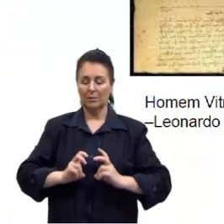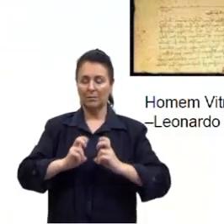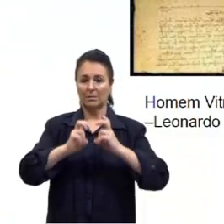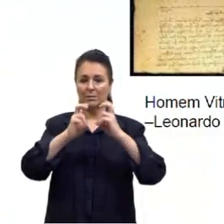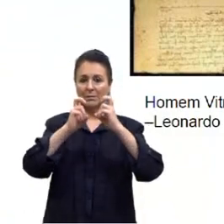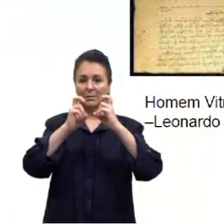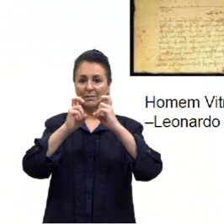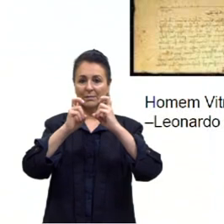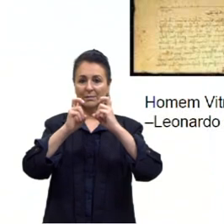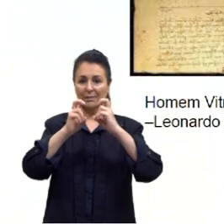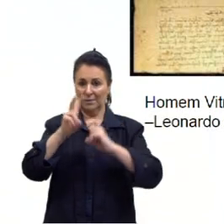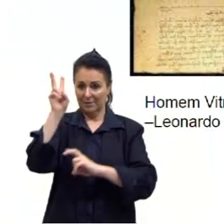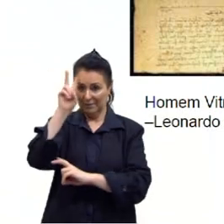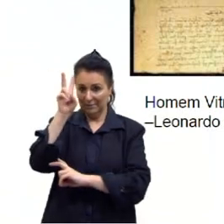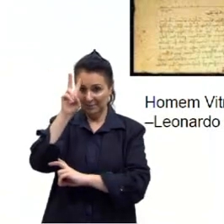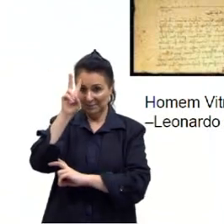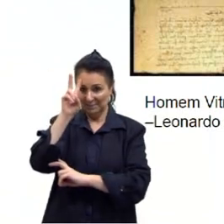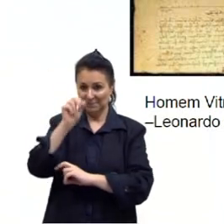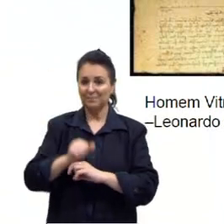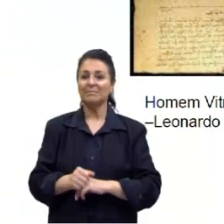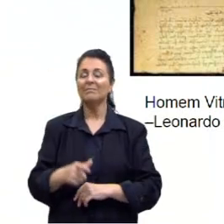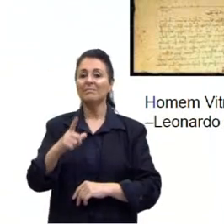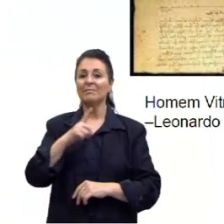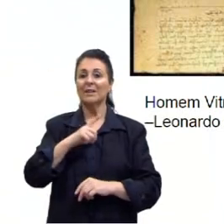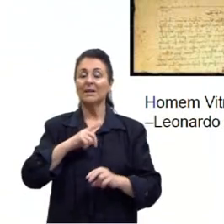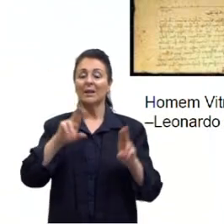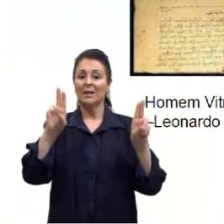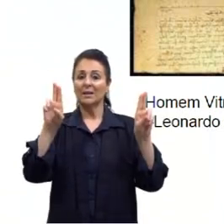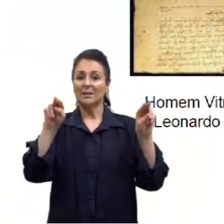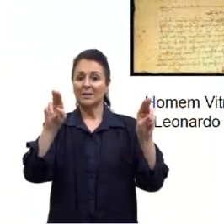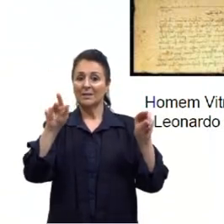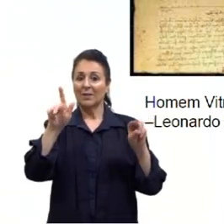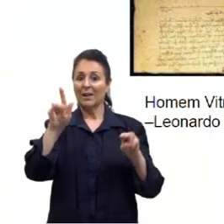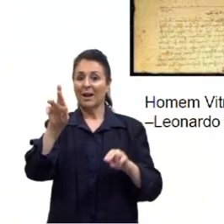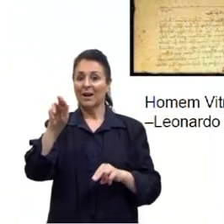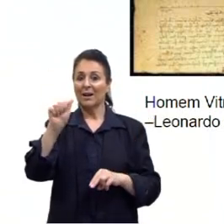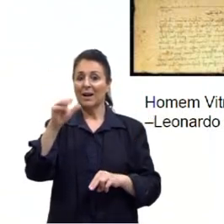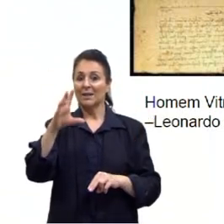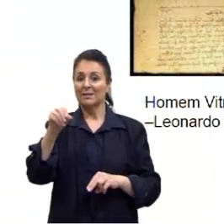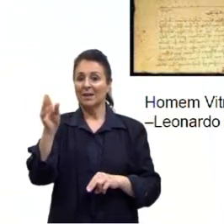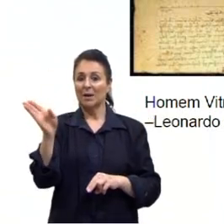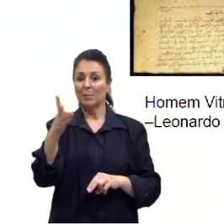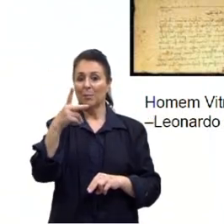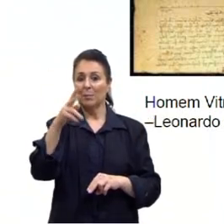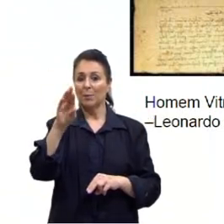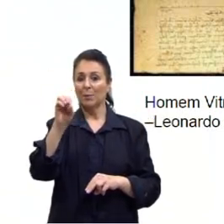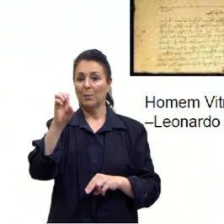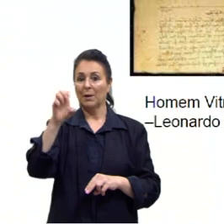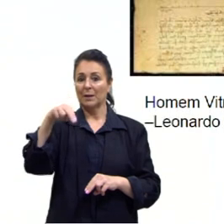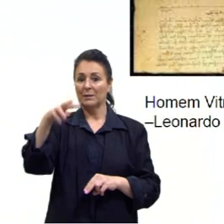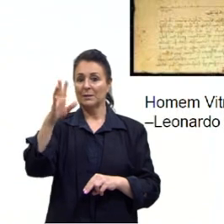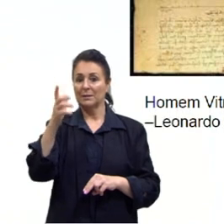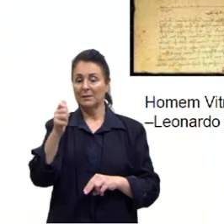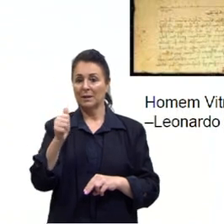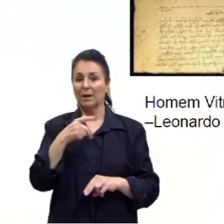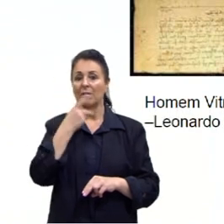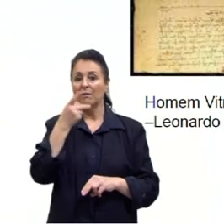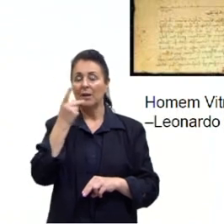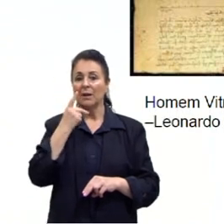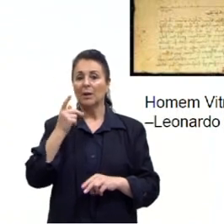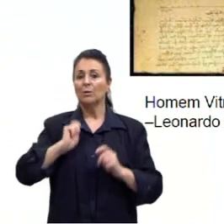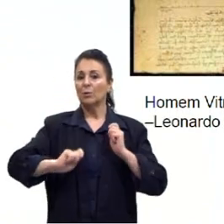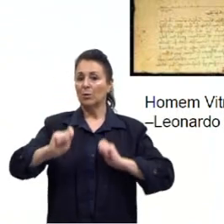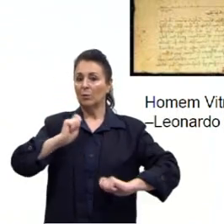antropocentristas na nós temos ali a citação da Graça Proença falando que o artista do renascimento